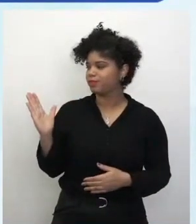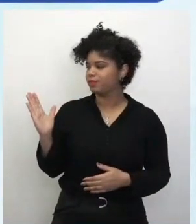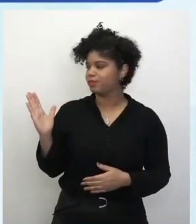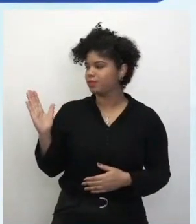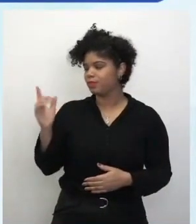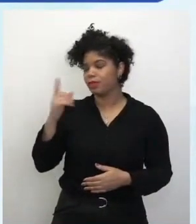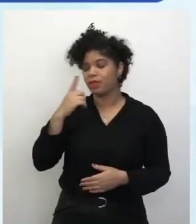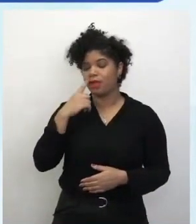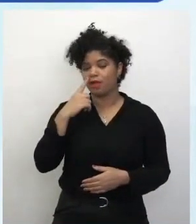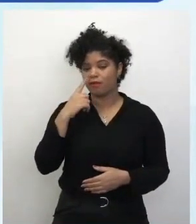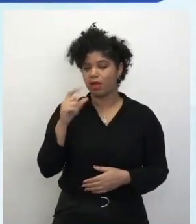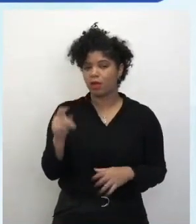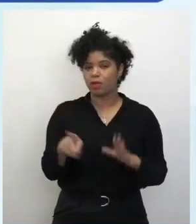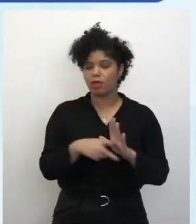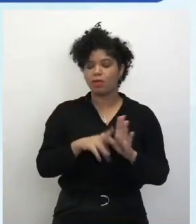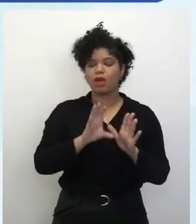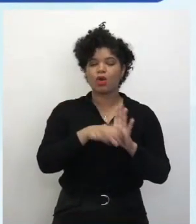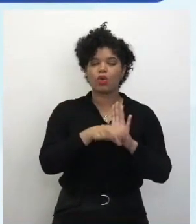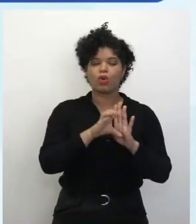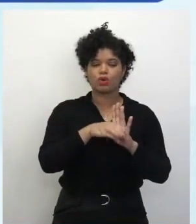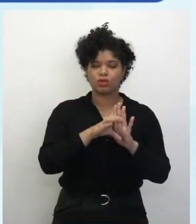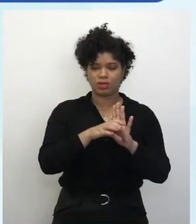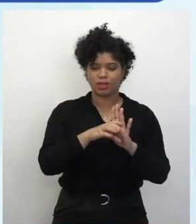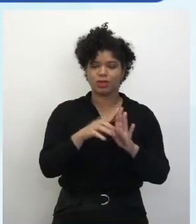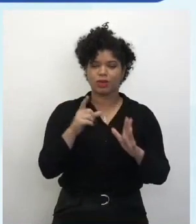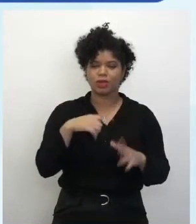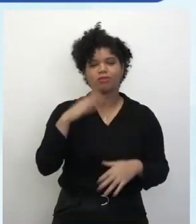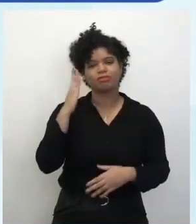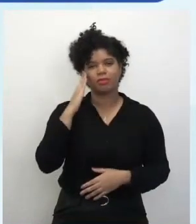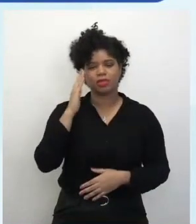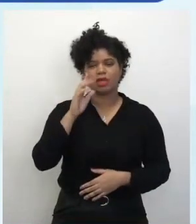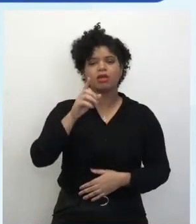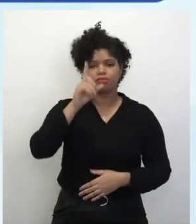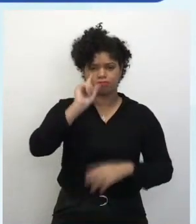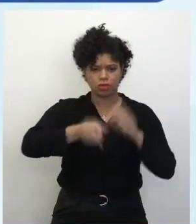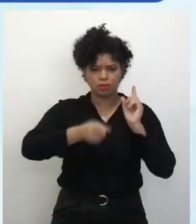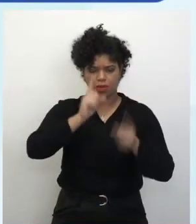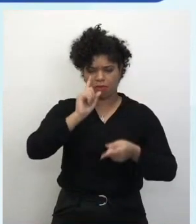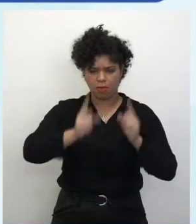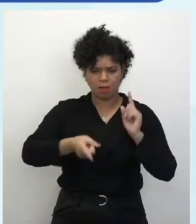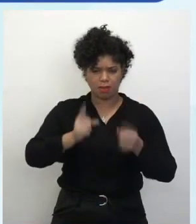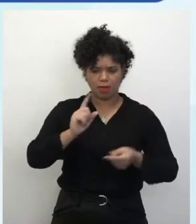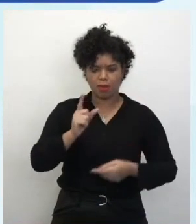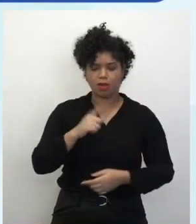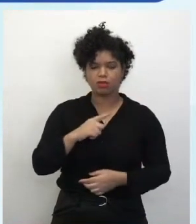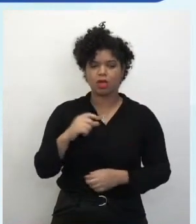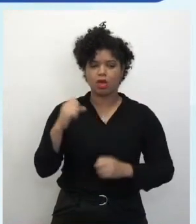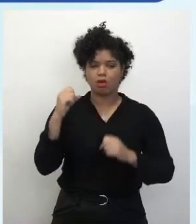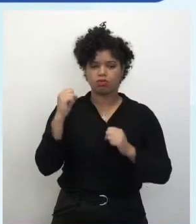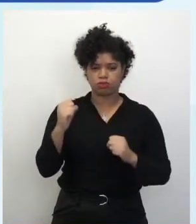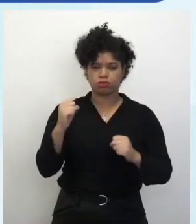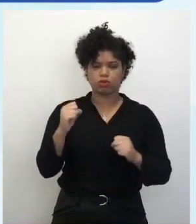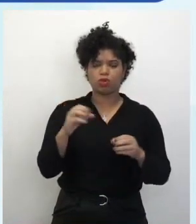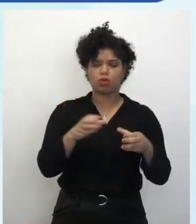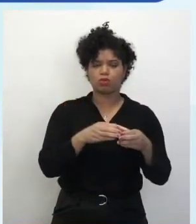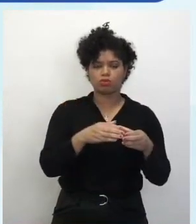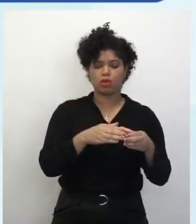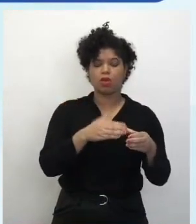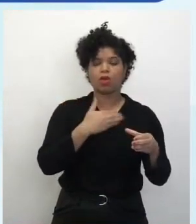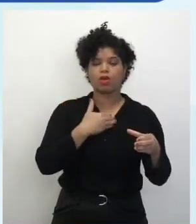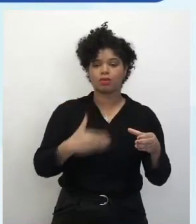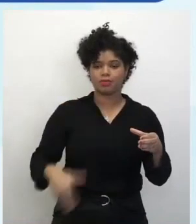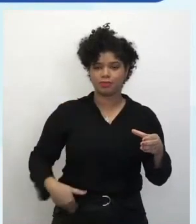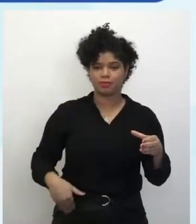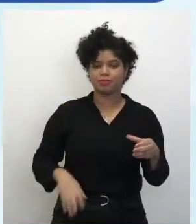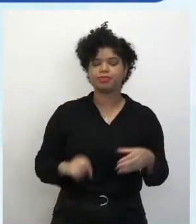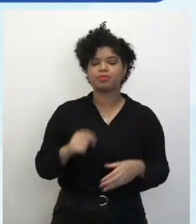aqui nos conceitos que a gente estabeleceu é uma ditadura uma super concentração de poderes pelo pelo presidente